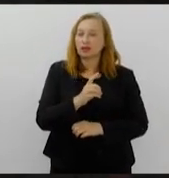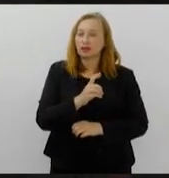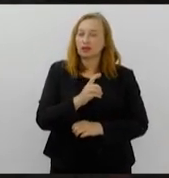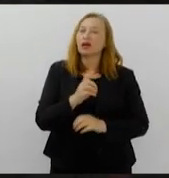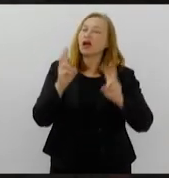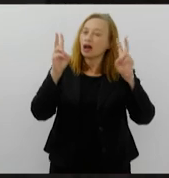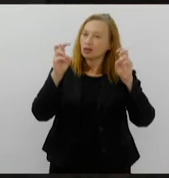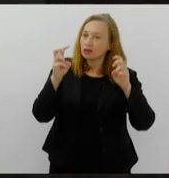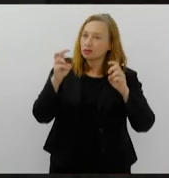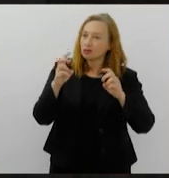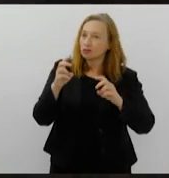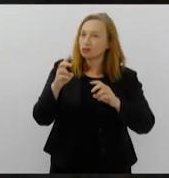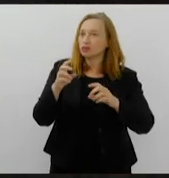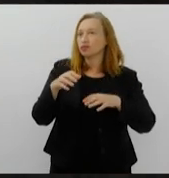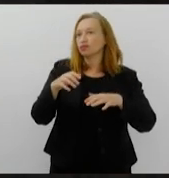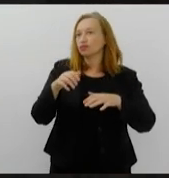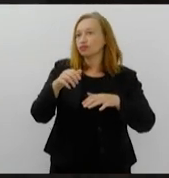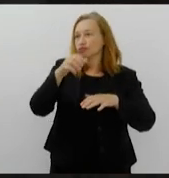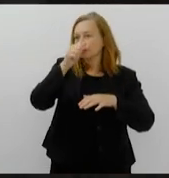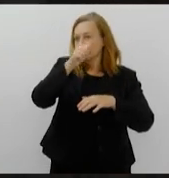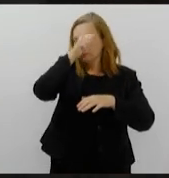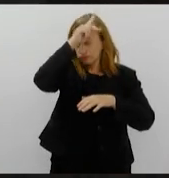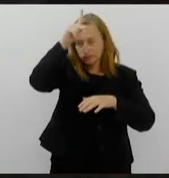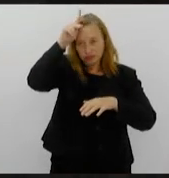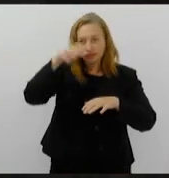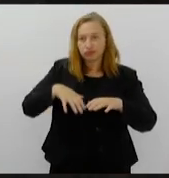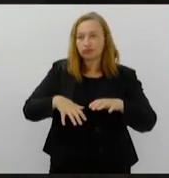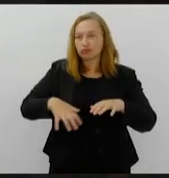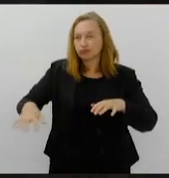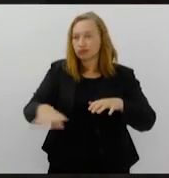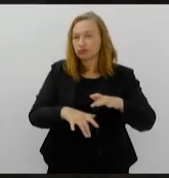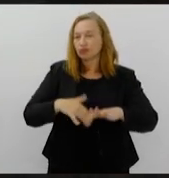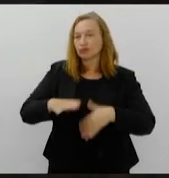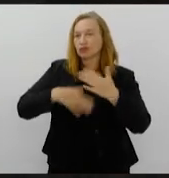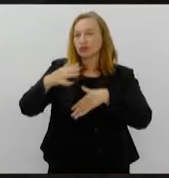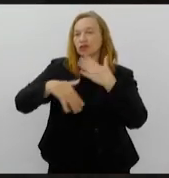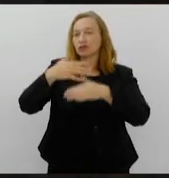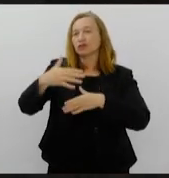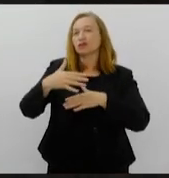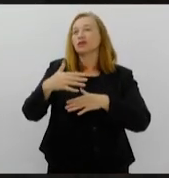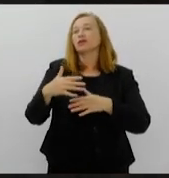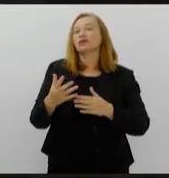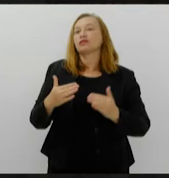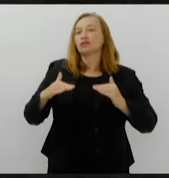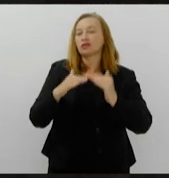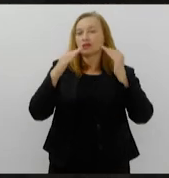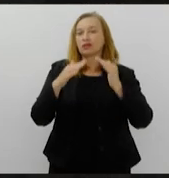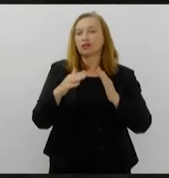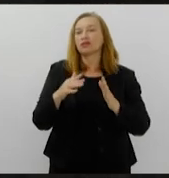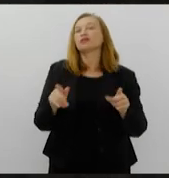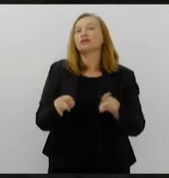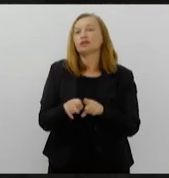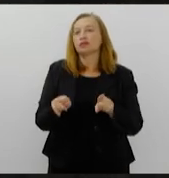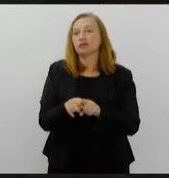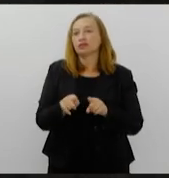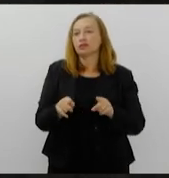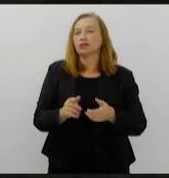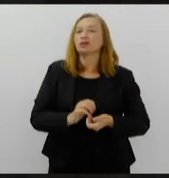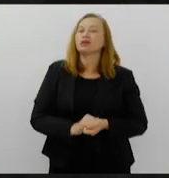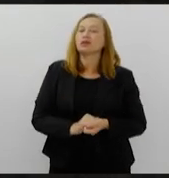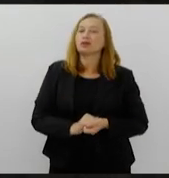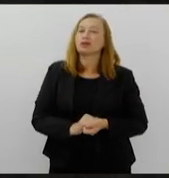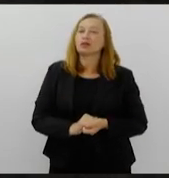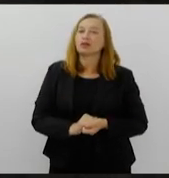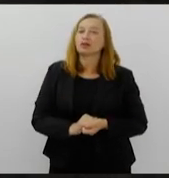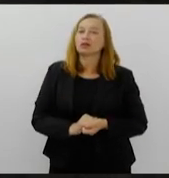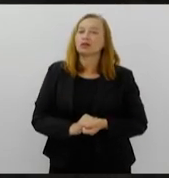de desenvolvimento regional favorável e de orçamento, finanças, fiscalização financeira e controle favorável.